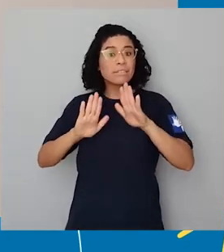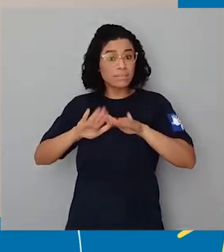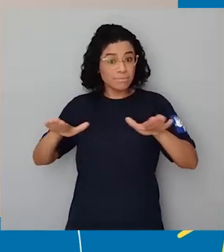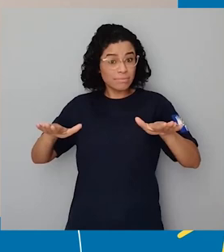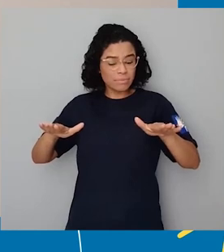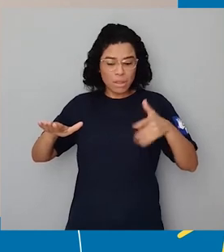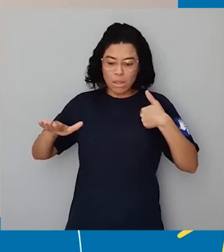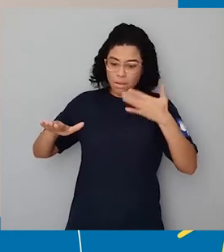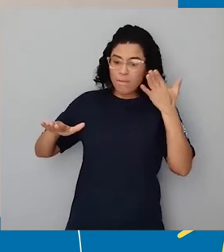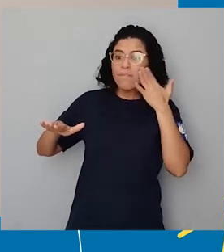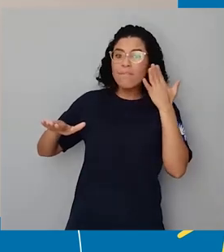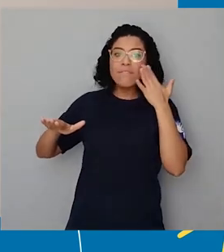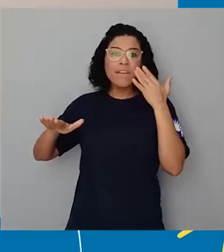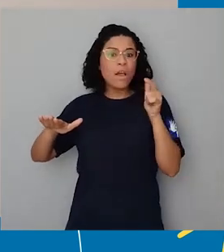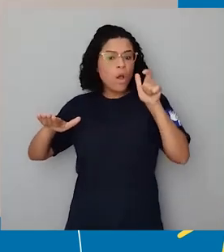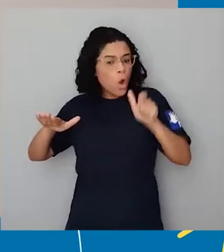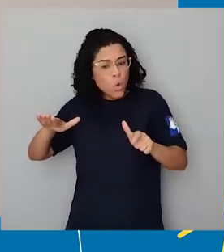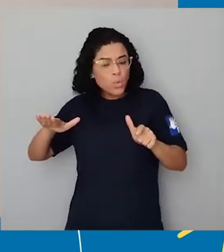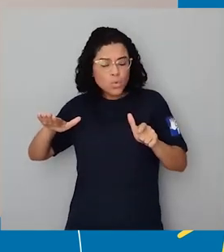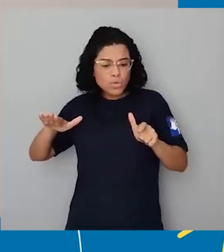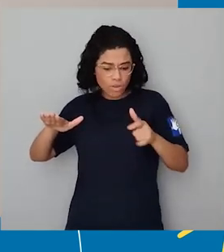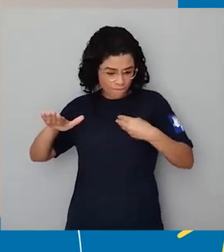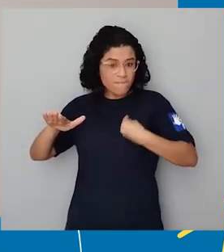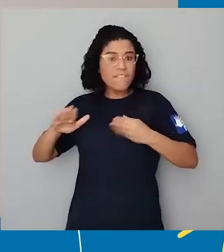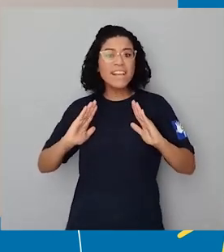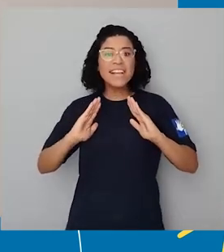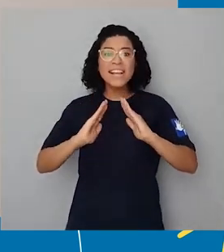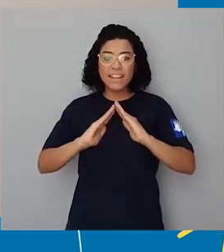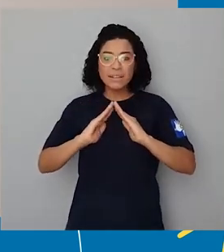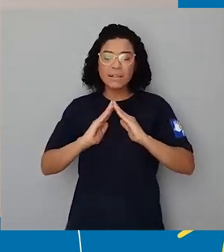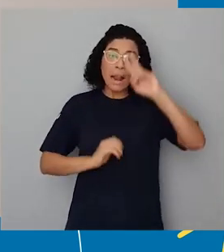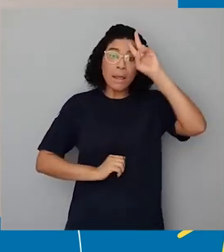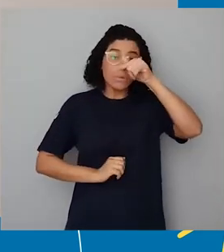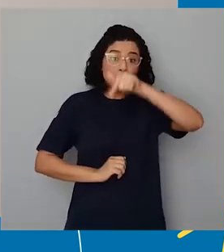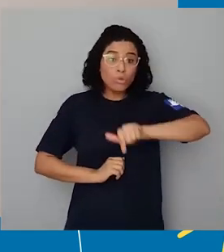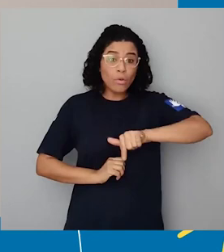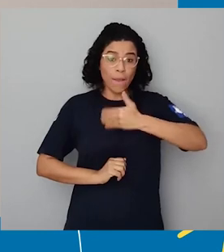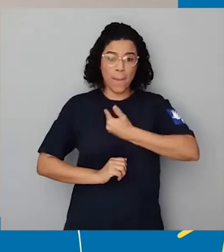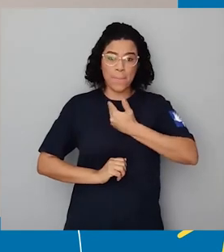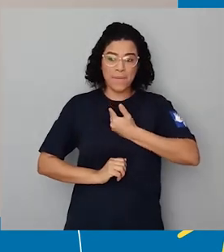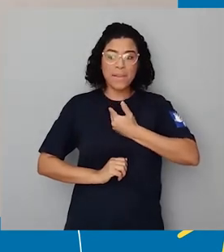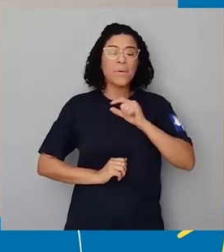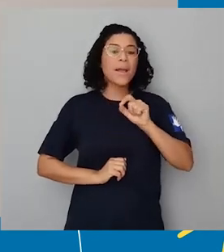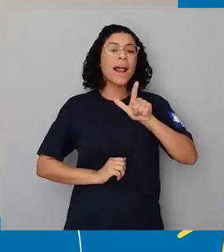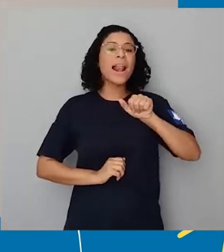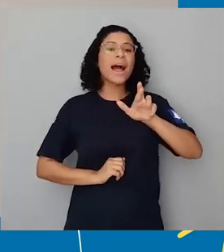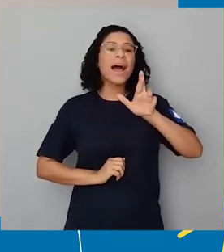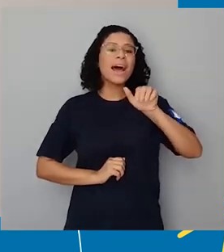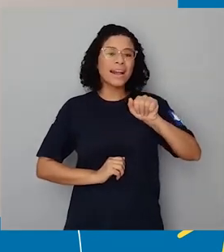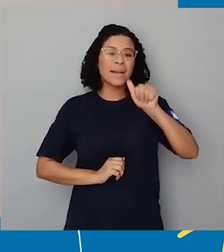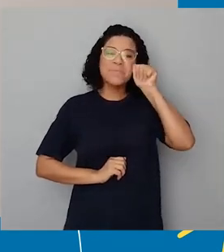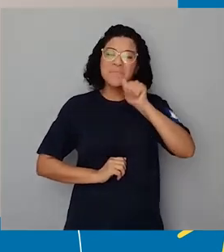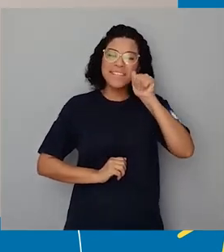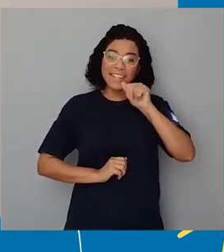em reconhecimento do lugar que moramos, eu queria lembrar aqui com vocês da nossa amiguinha Lara. Vocês